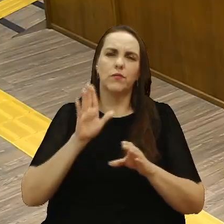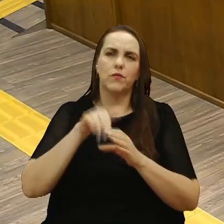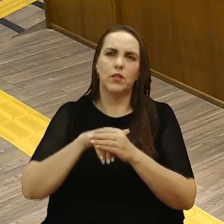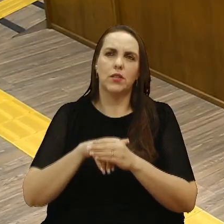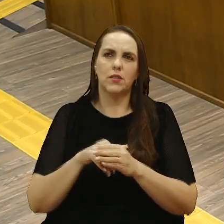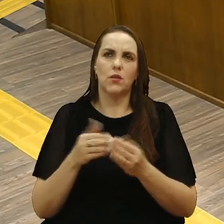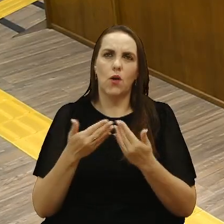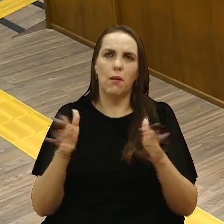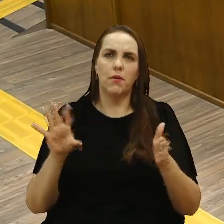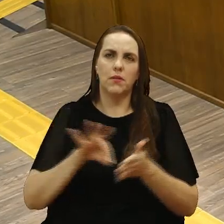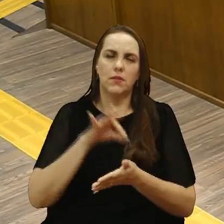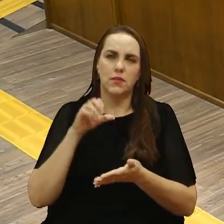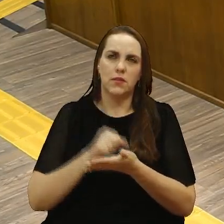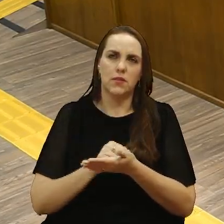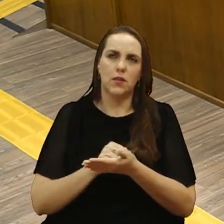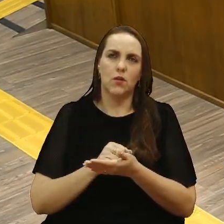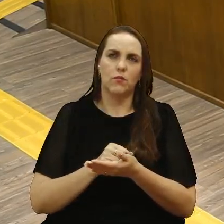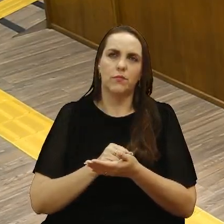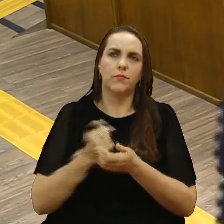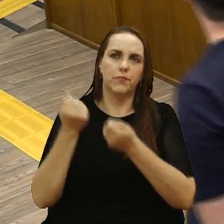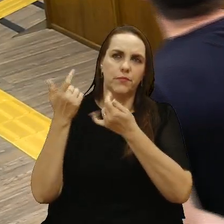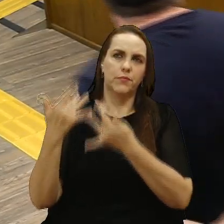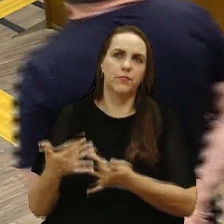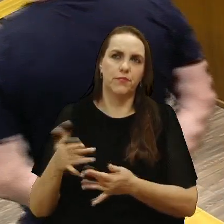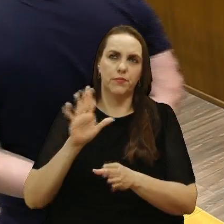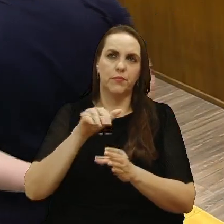Declaro abertas as inscrições para a declaração de voto.